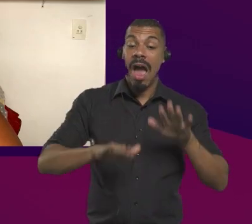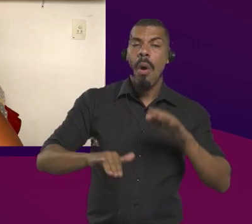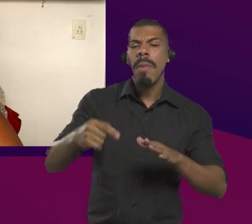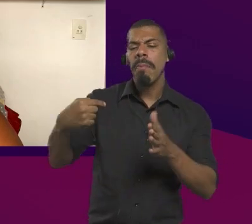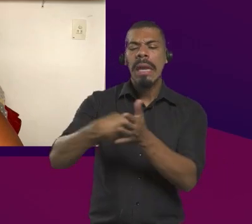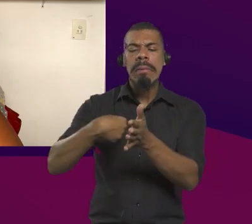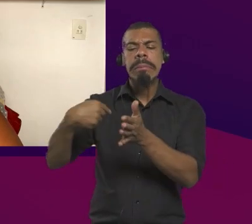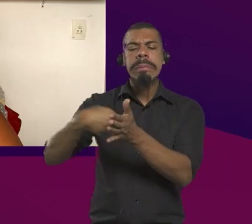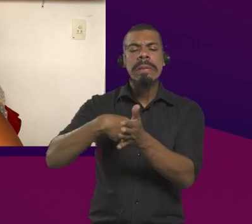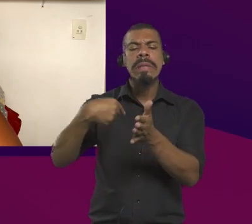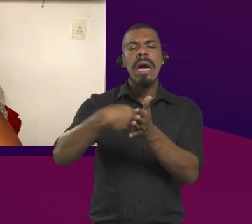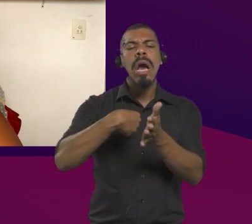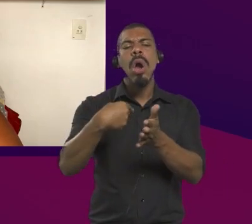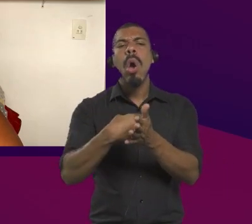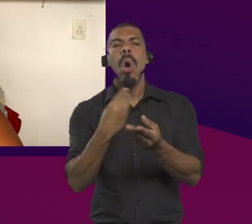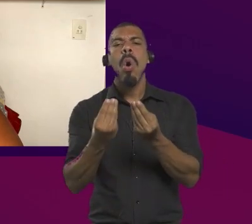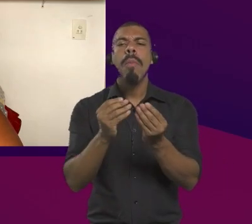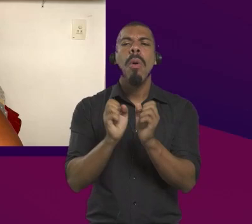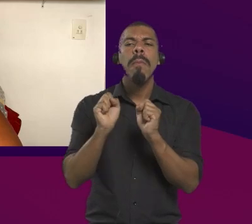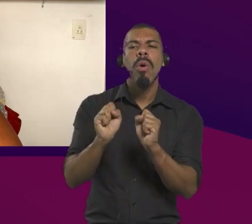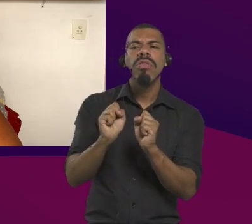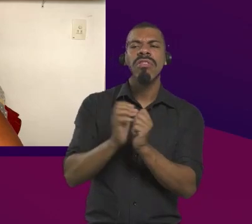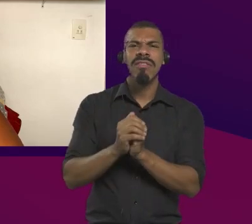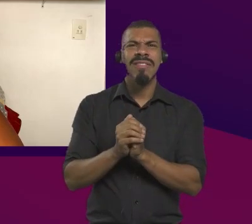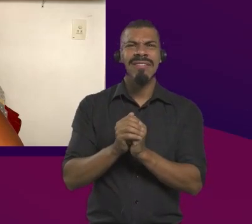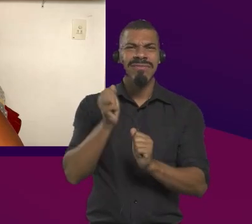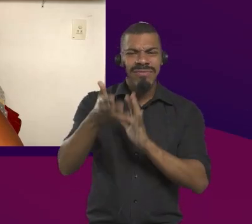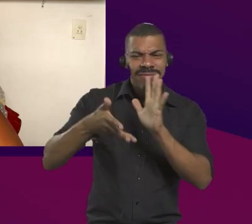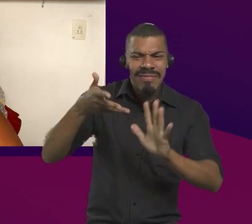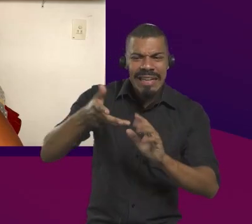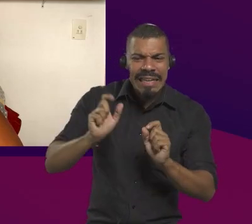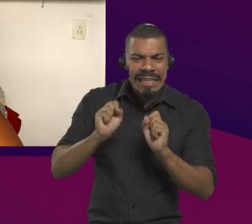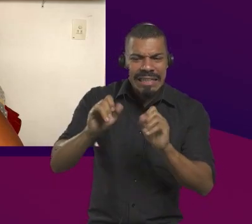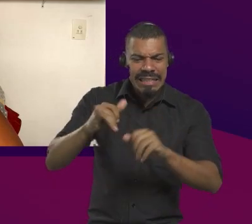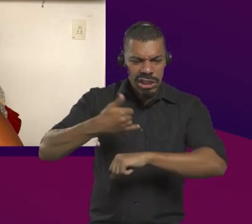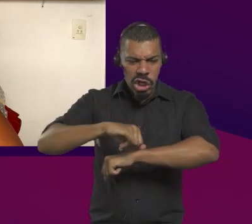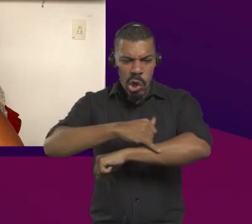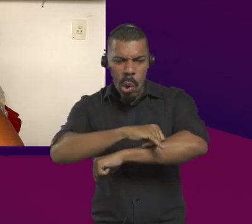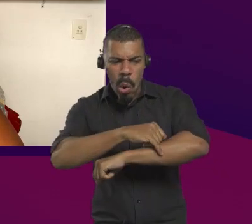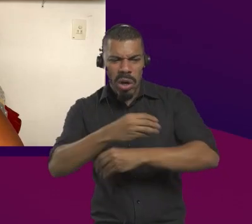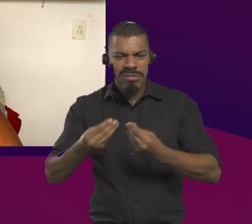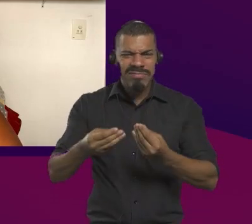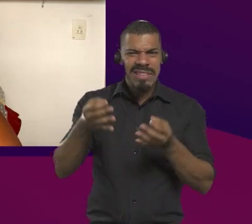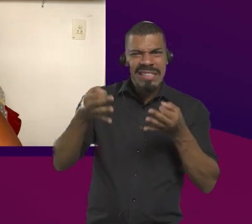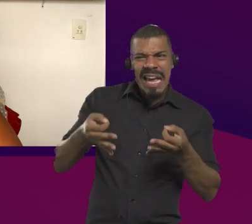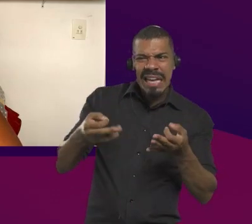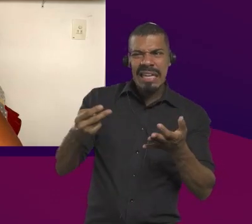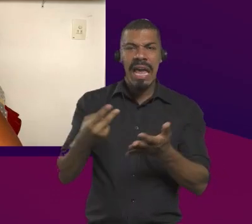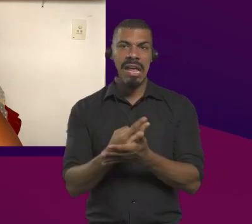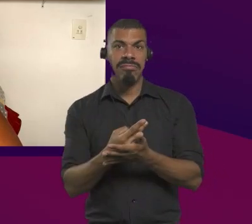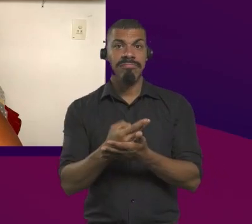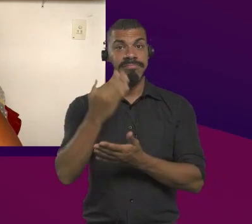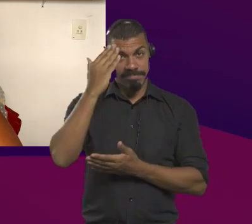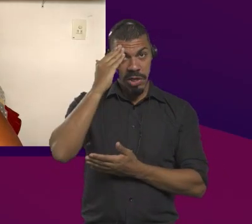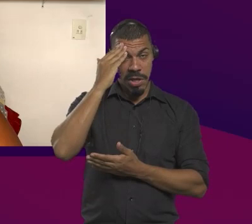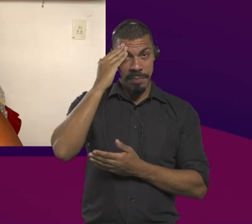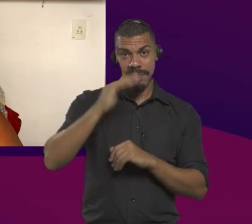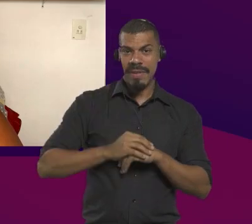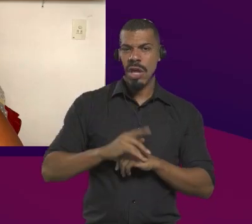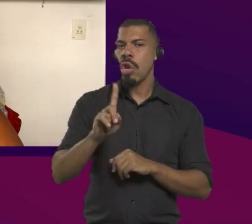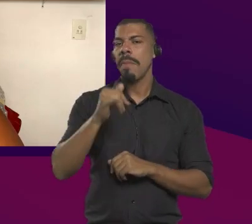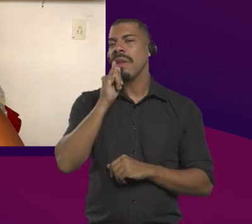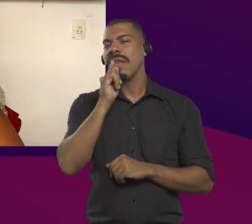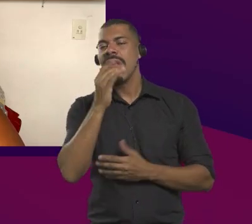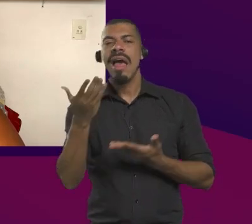perguntam isso para mim, quando é que eu posso falar ou não? Cara, como se sentir confortável, você vai saber com quem você pode falar ou não, entende? Não precisa ficar